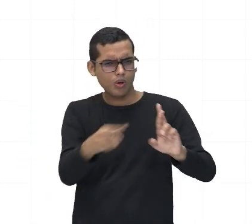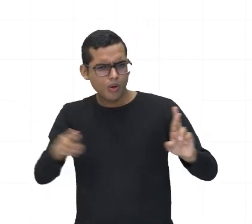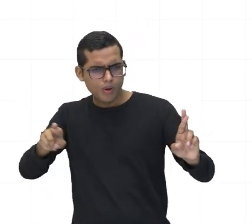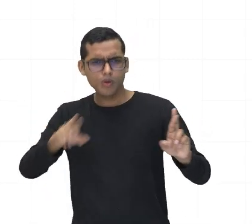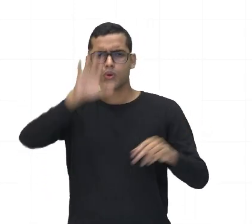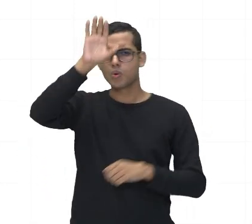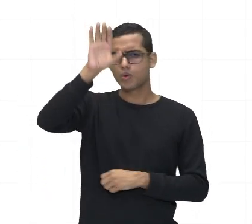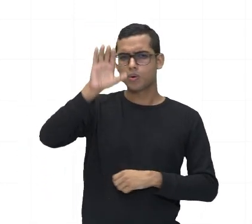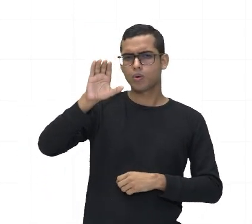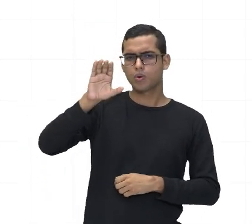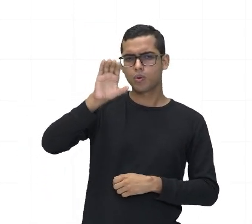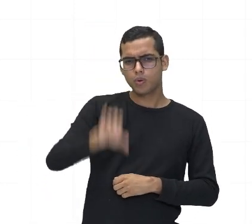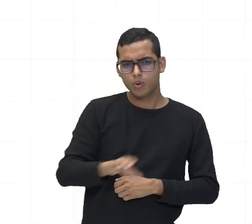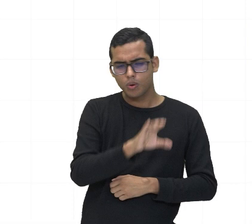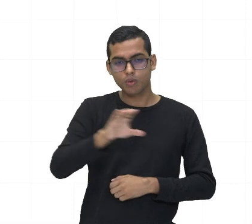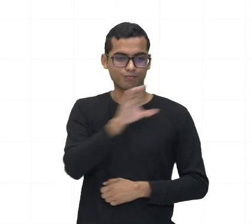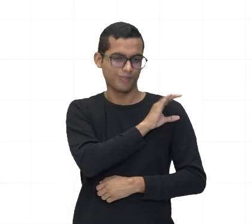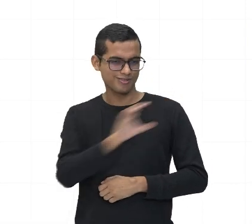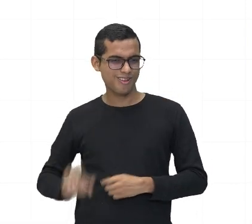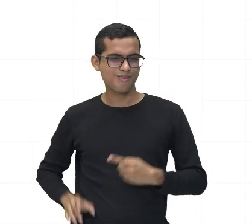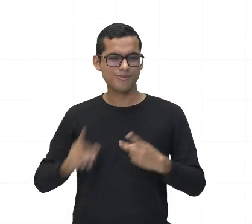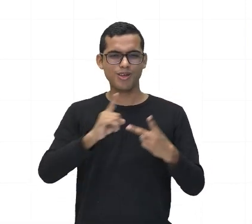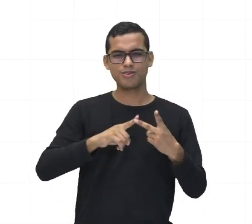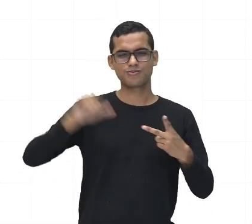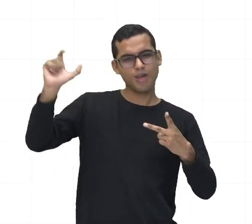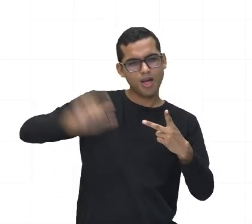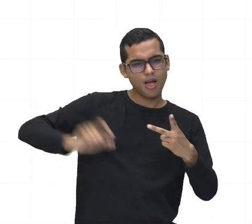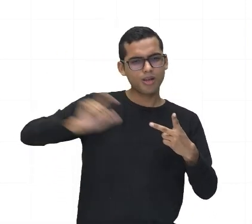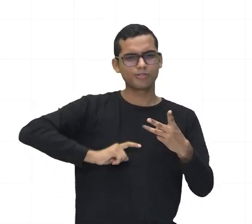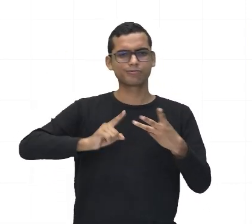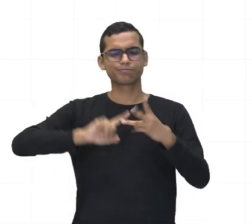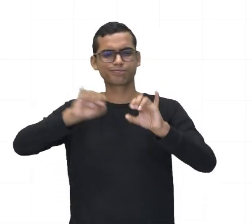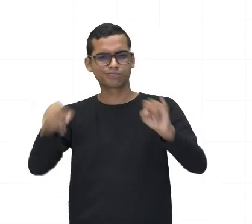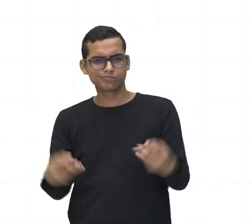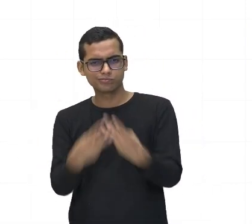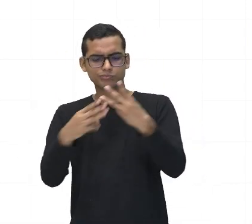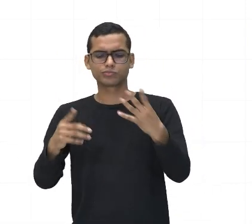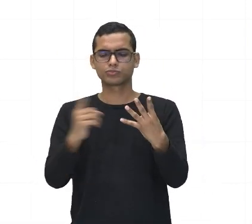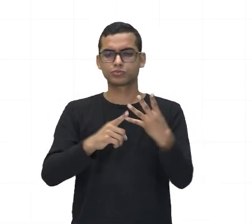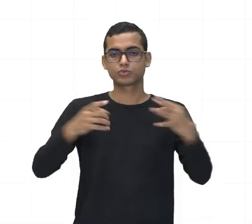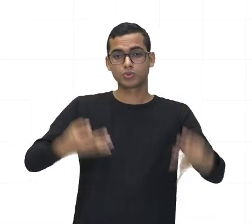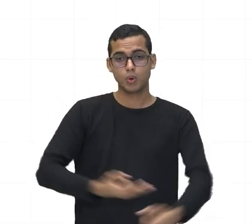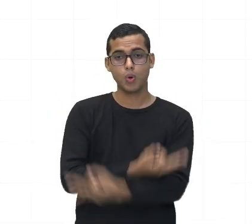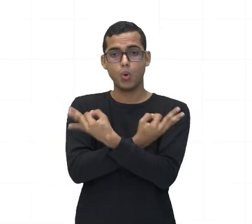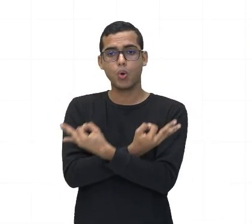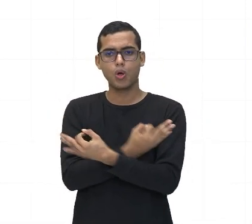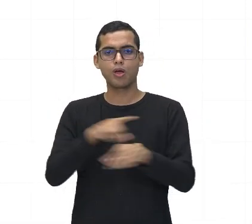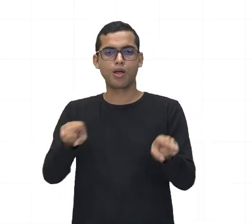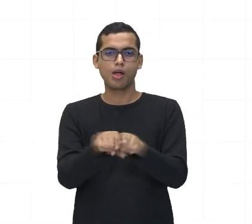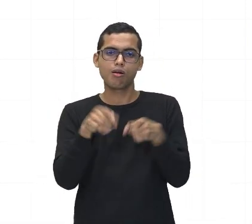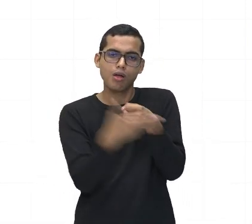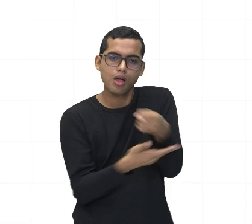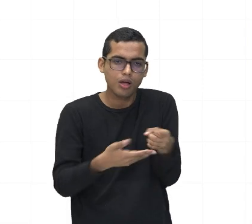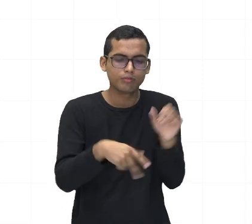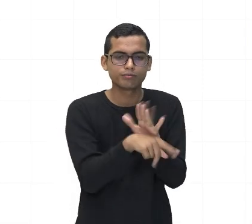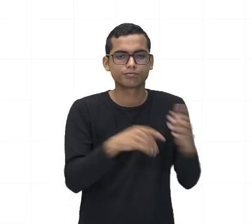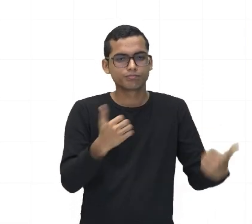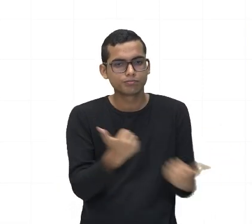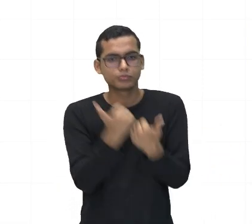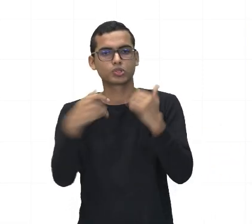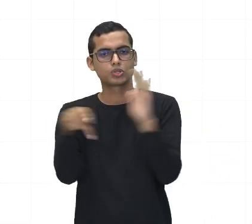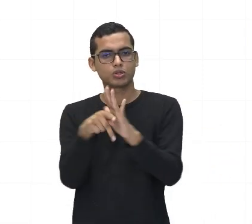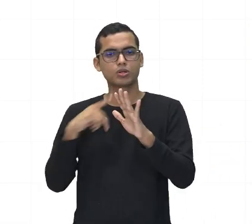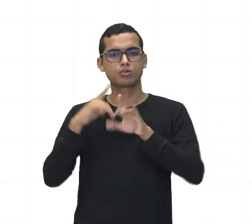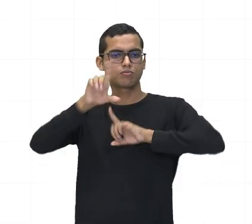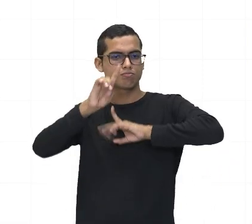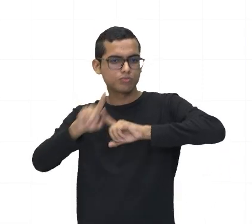no islamismo e no budismo, ele é um ideal que permeia toda a base doutrinária e a força capaz de unir e